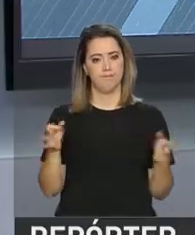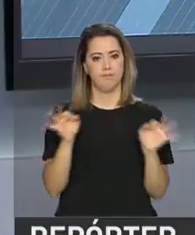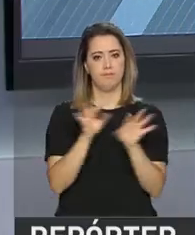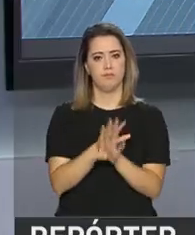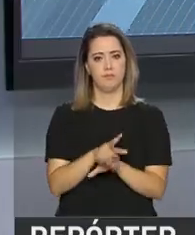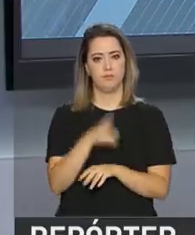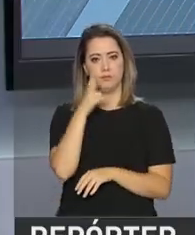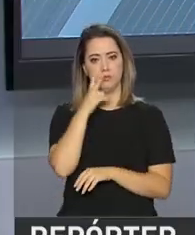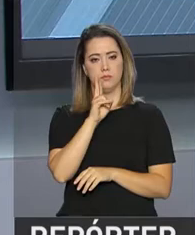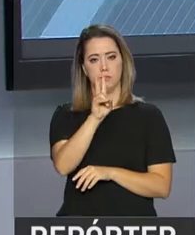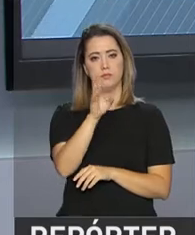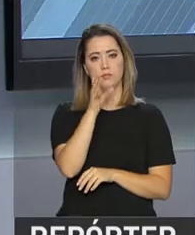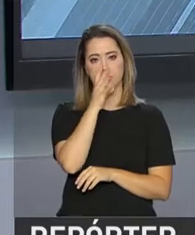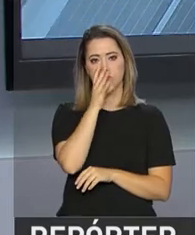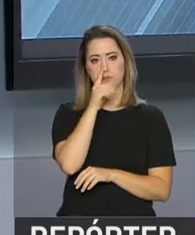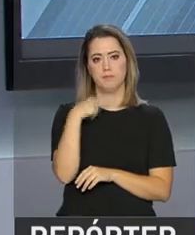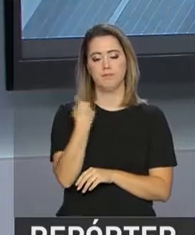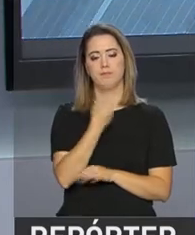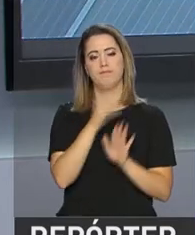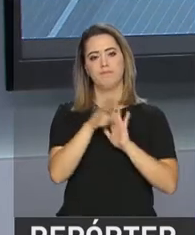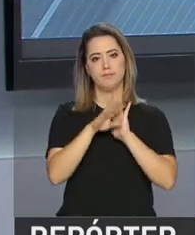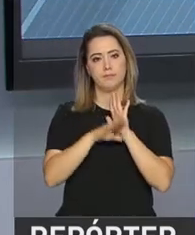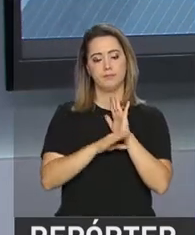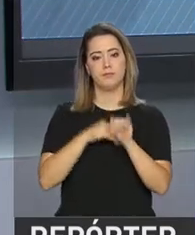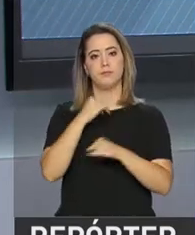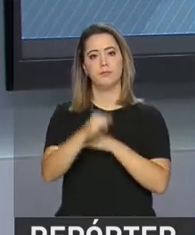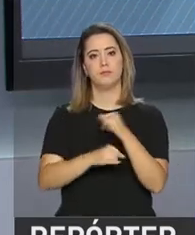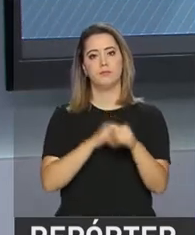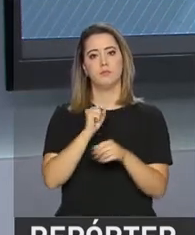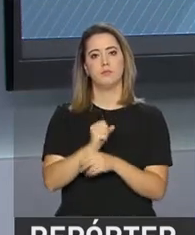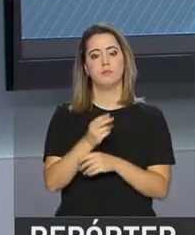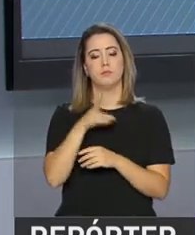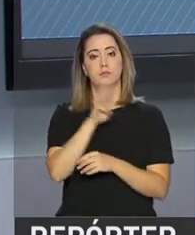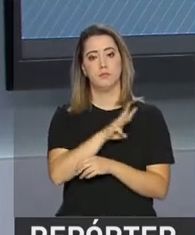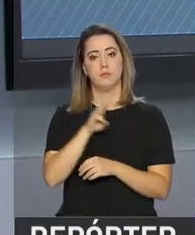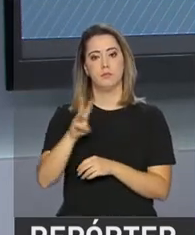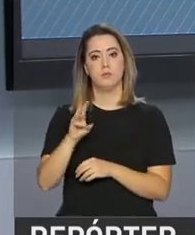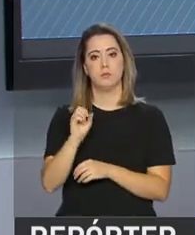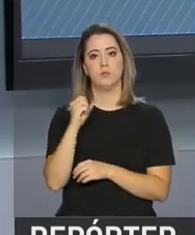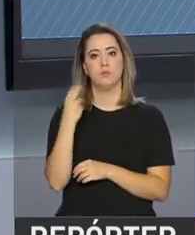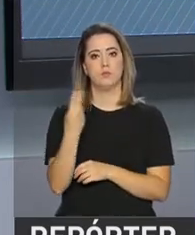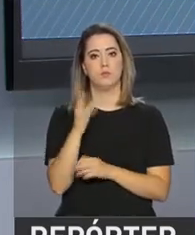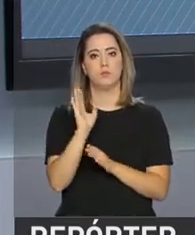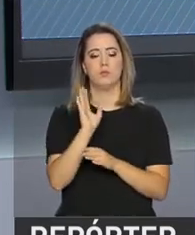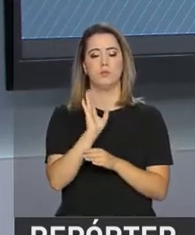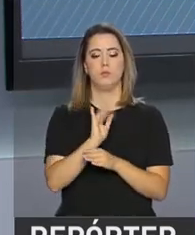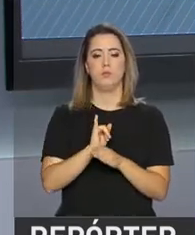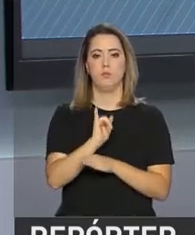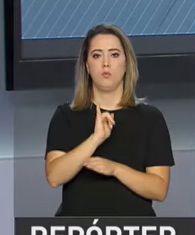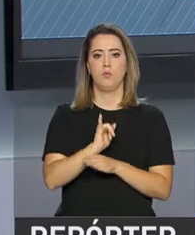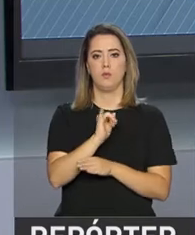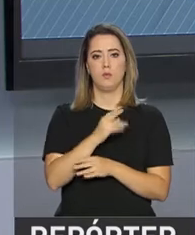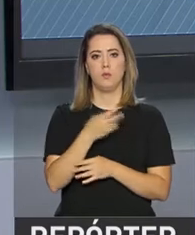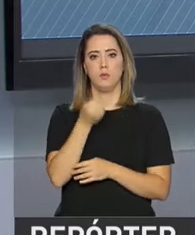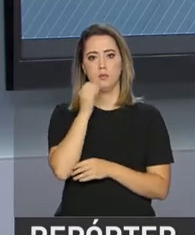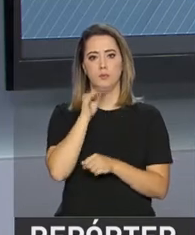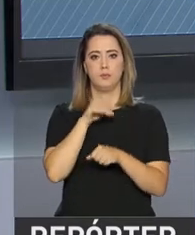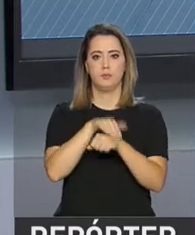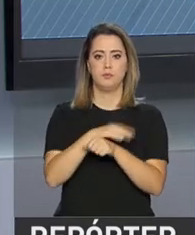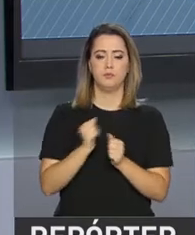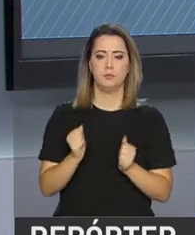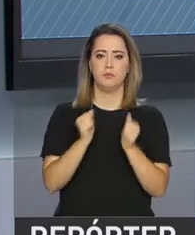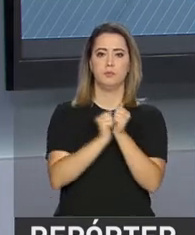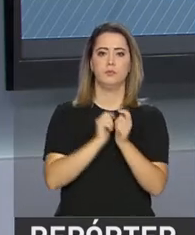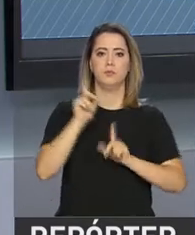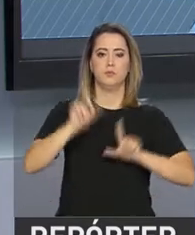termina aqui você pode acompanhar a nossa programação pela internet no site da nbr ou em nosso canal no youtube uma boa noite pra